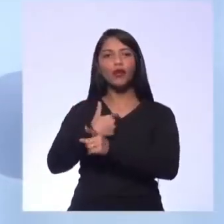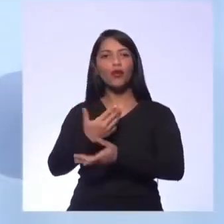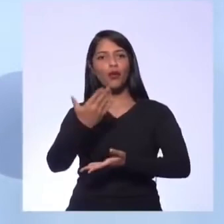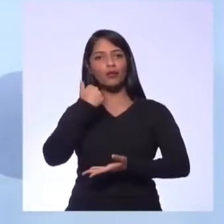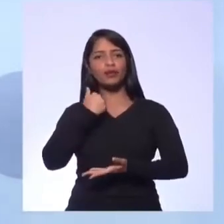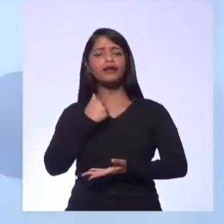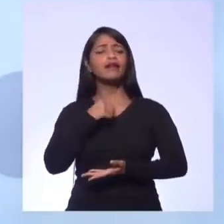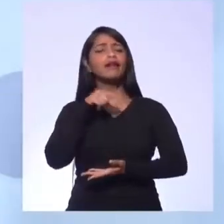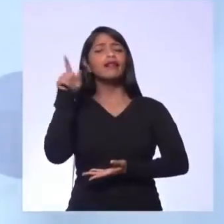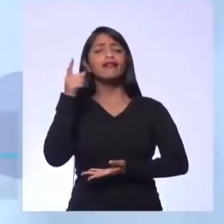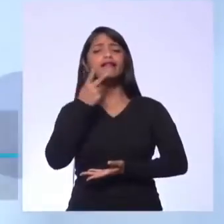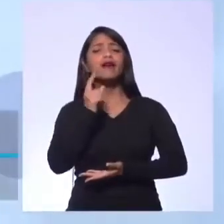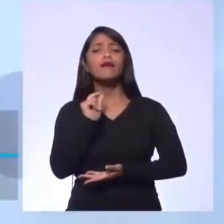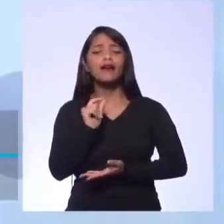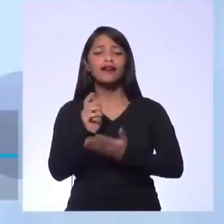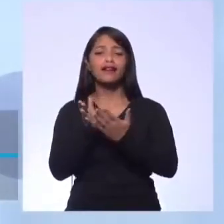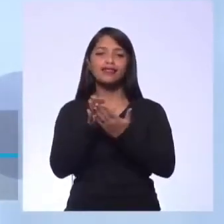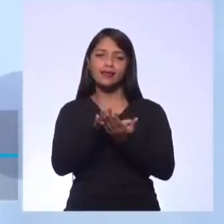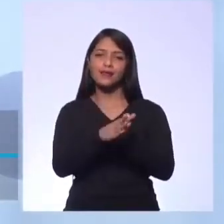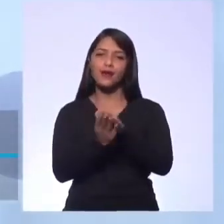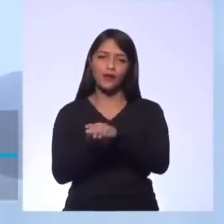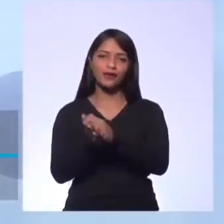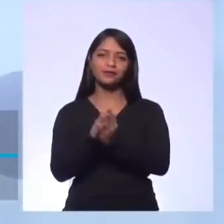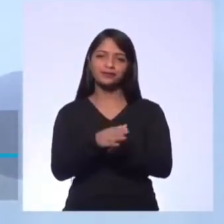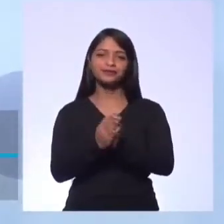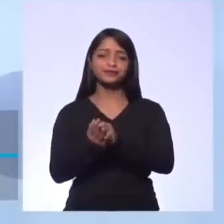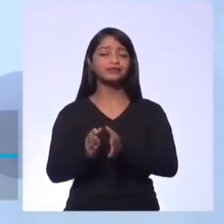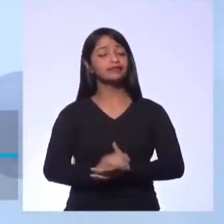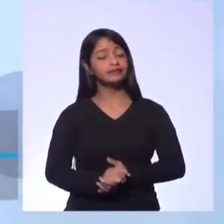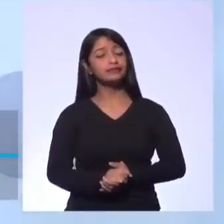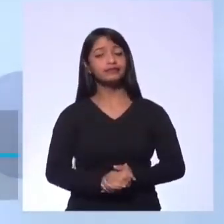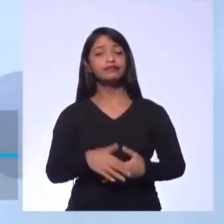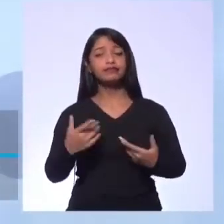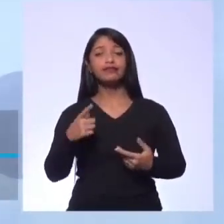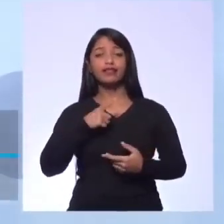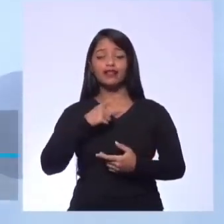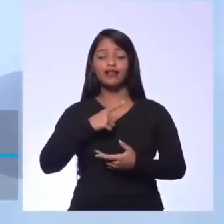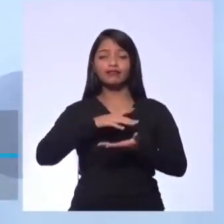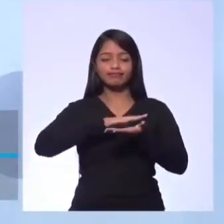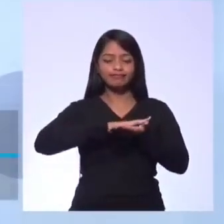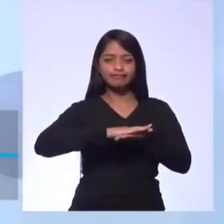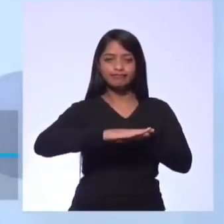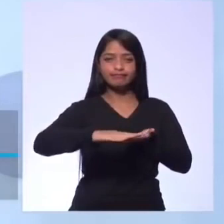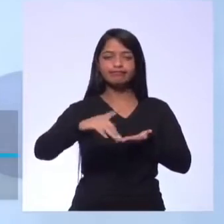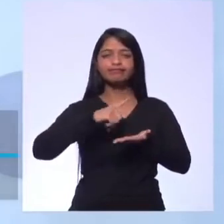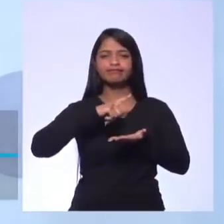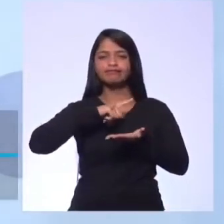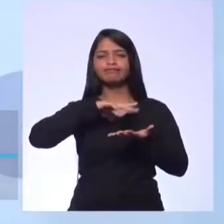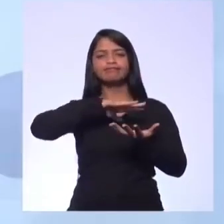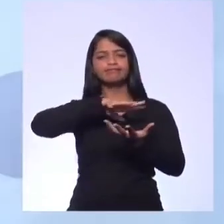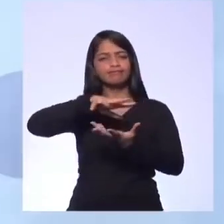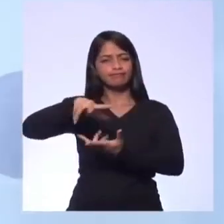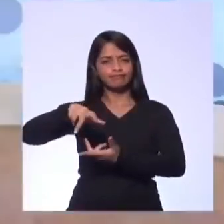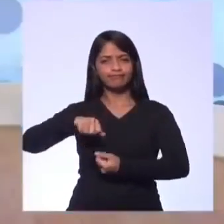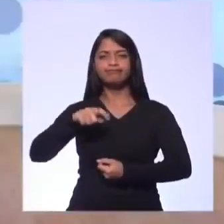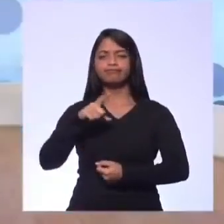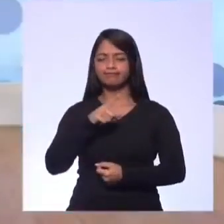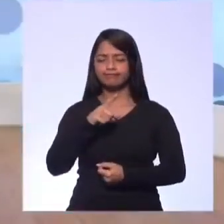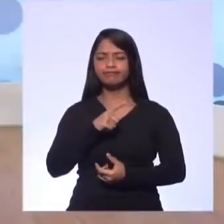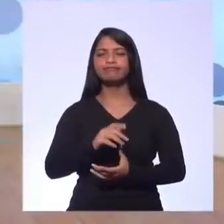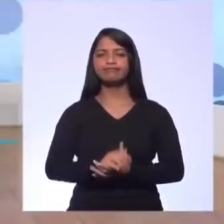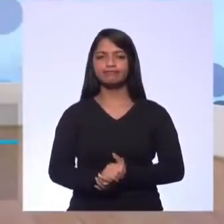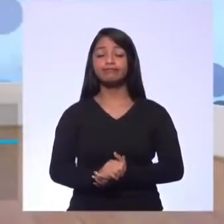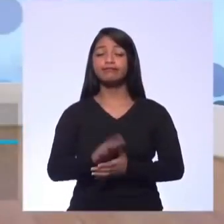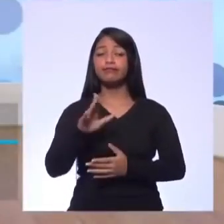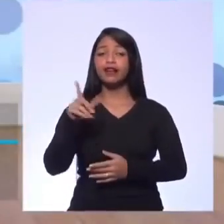prato existe no mundo inteiro e aí, né? Aí tem a shawarma, tem a referência aí da shawarma. Vamos ver quem vai pegar a Isso, referência. mas eles usaram tapioca porque